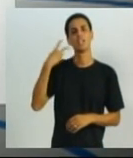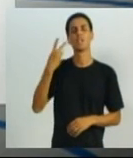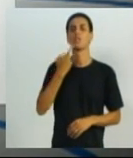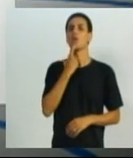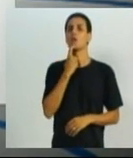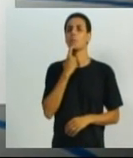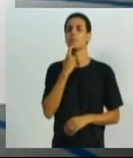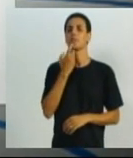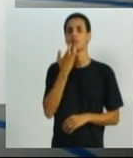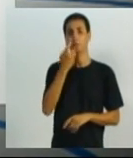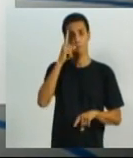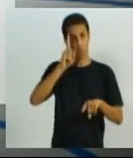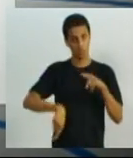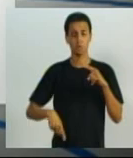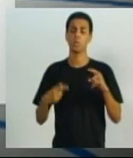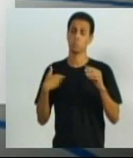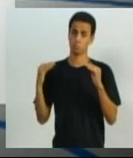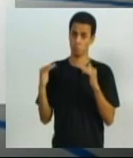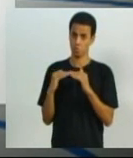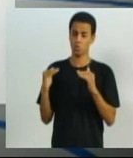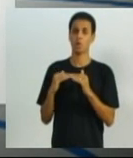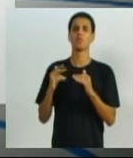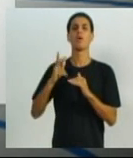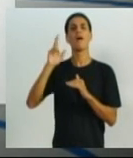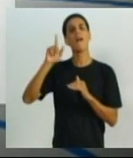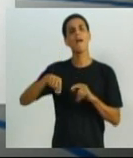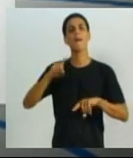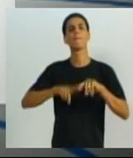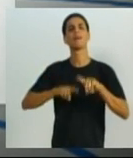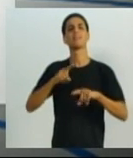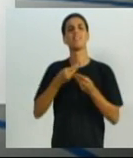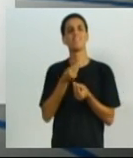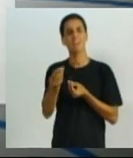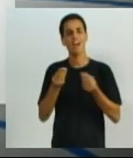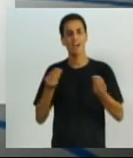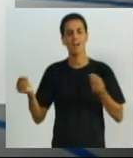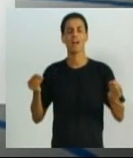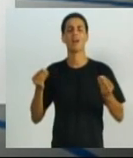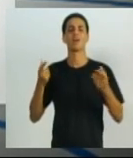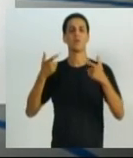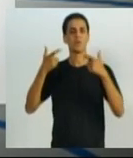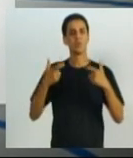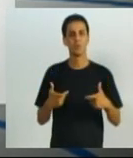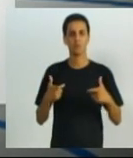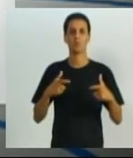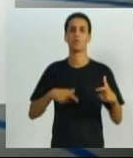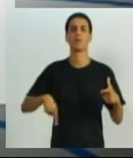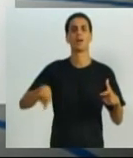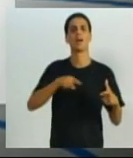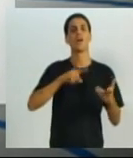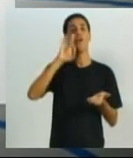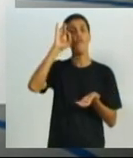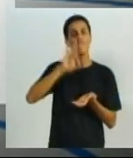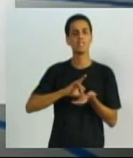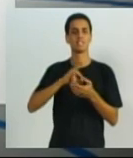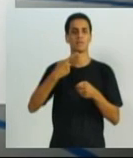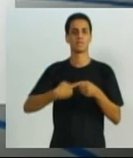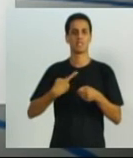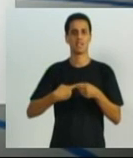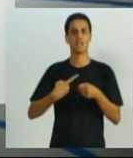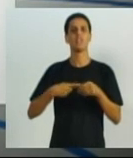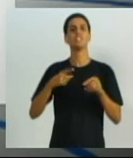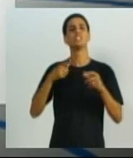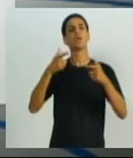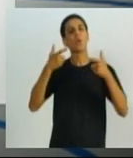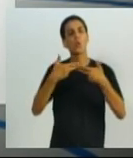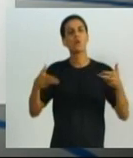procura proibir, e eu concordo com ele, a distribuição de material nas atividades oficiais da cidade, nas atividades